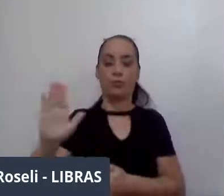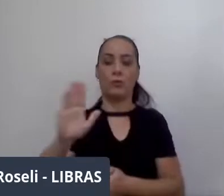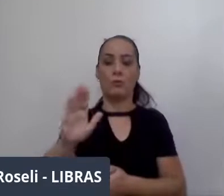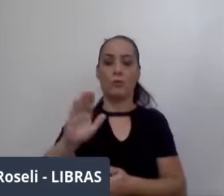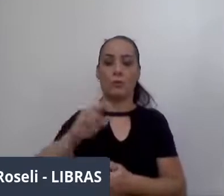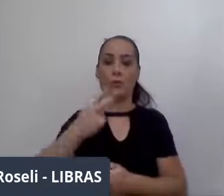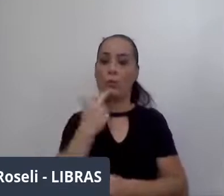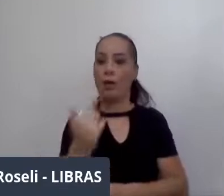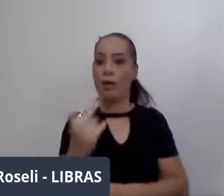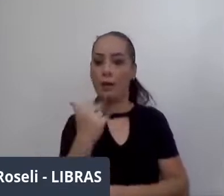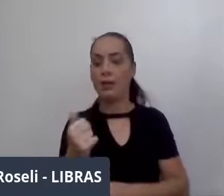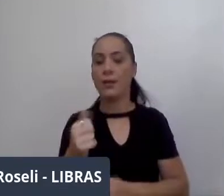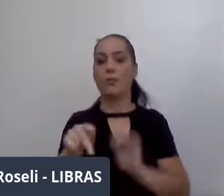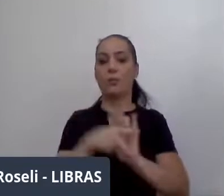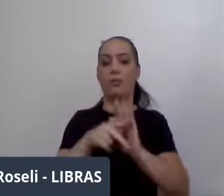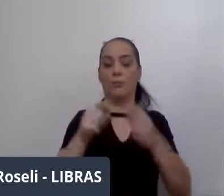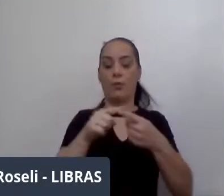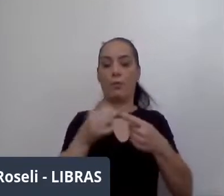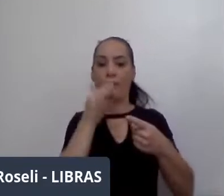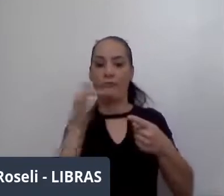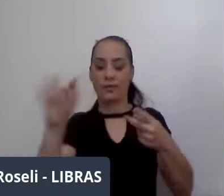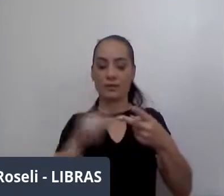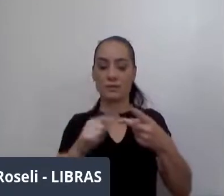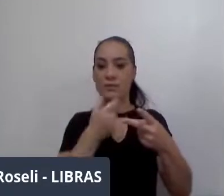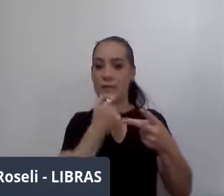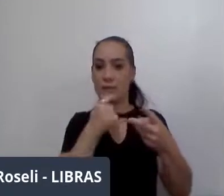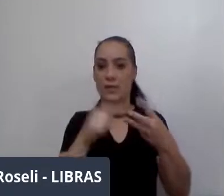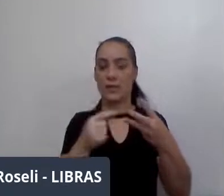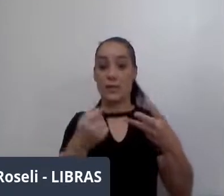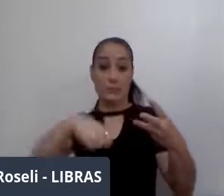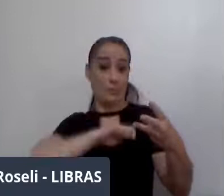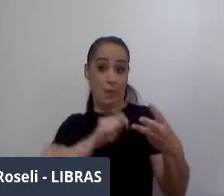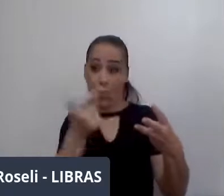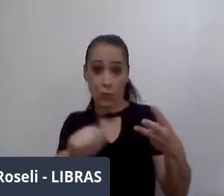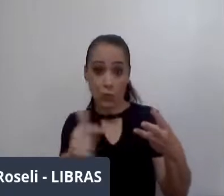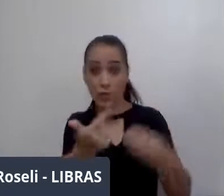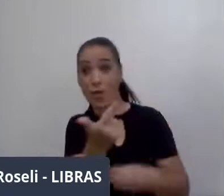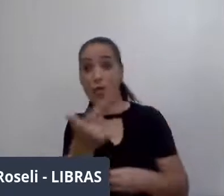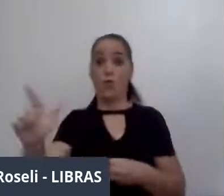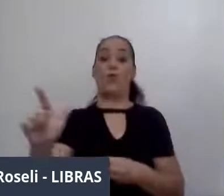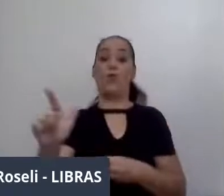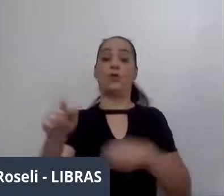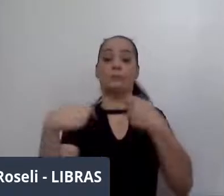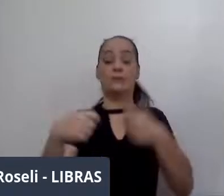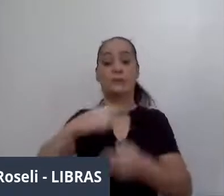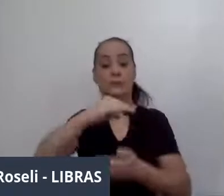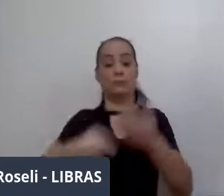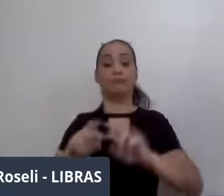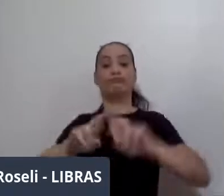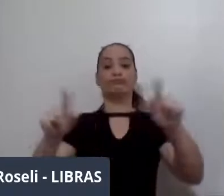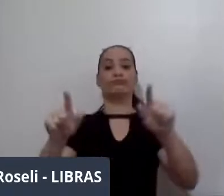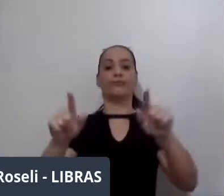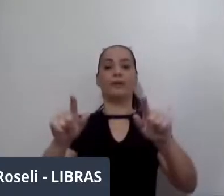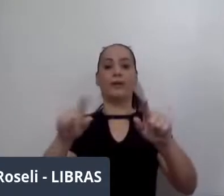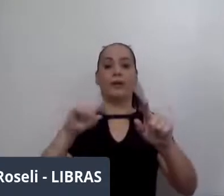são inglês, francês e espanhol. Essa tradução juramentada, nós da Compassiva, em parceria com a Acnur, já